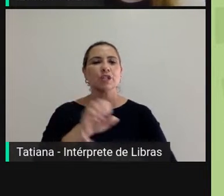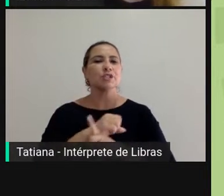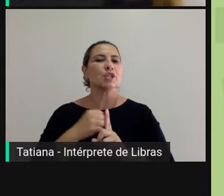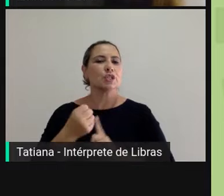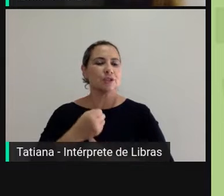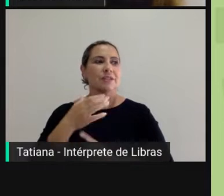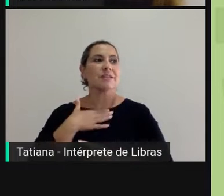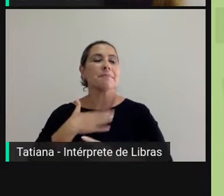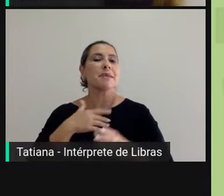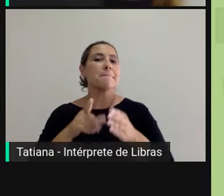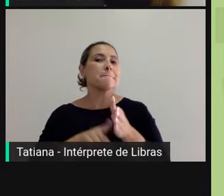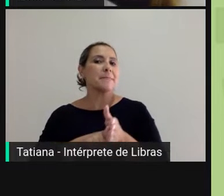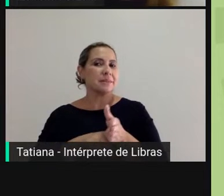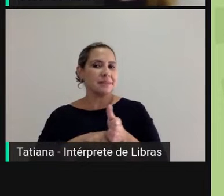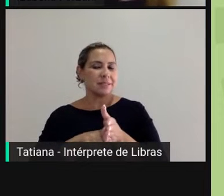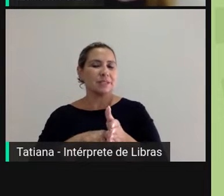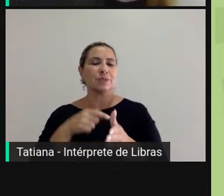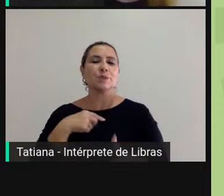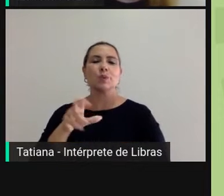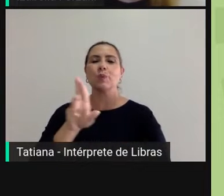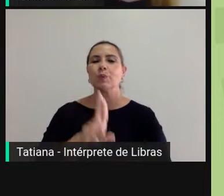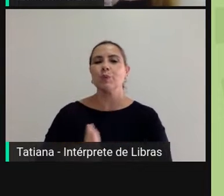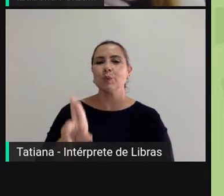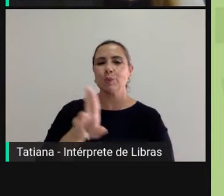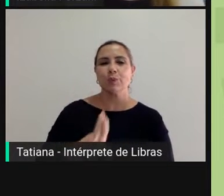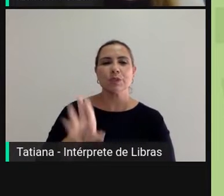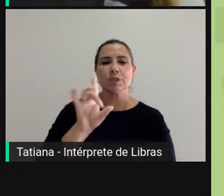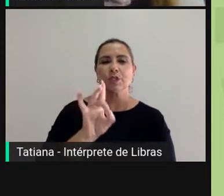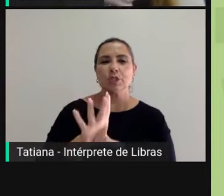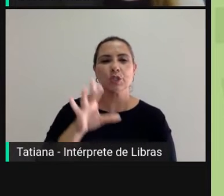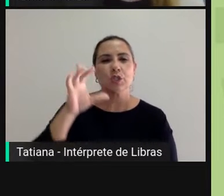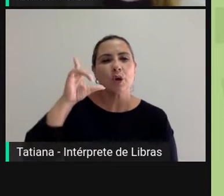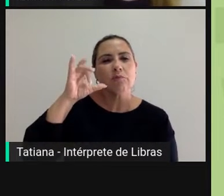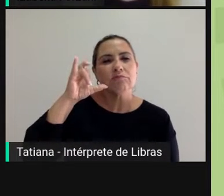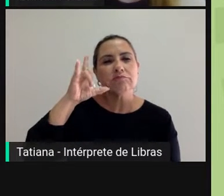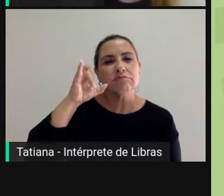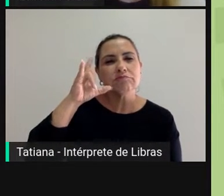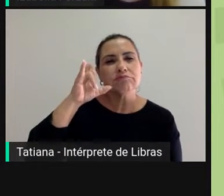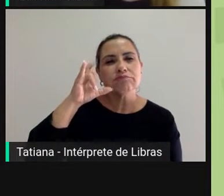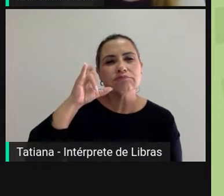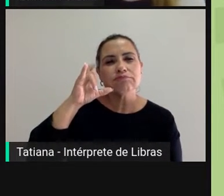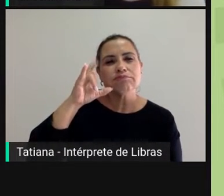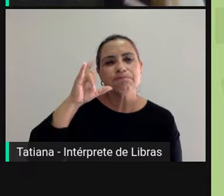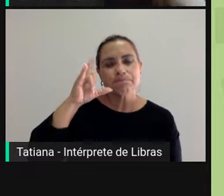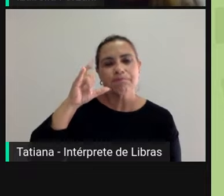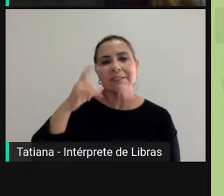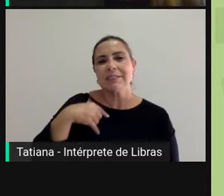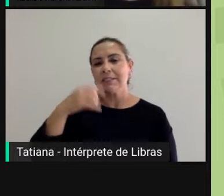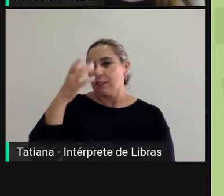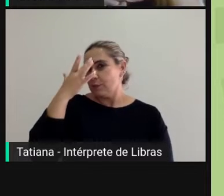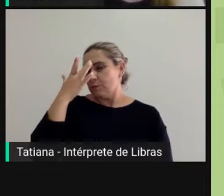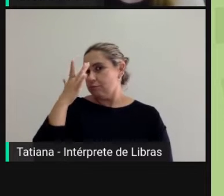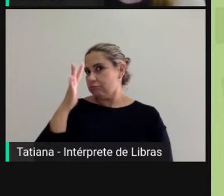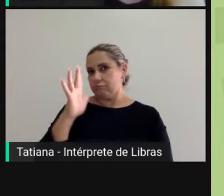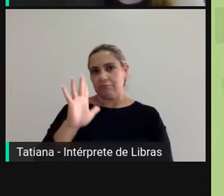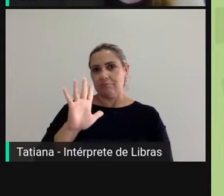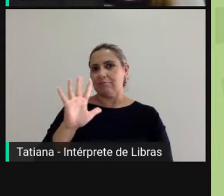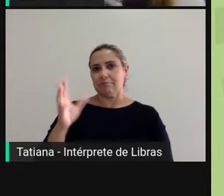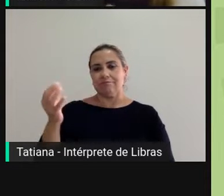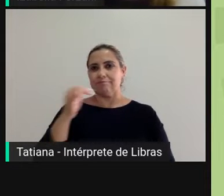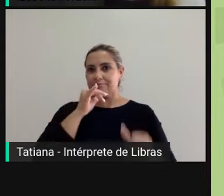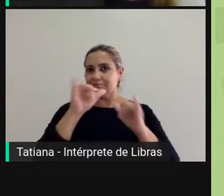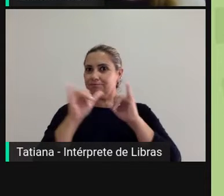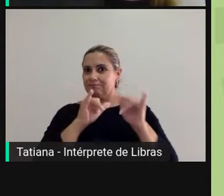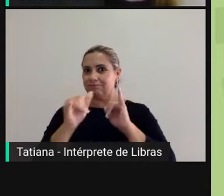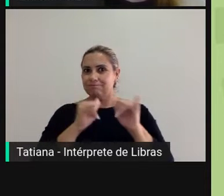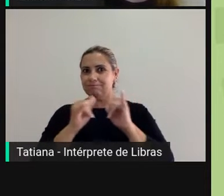pesquisa atual, eu utilizei apenas o Instagram, porque é muito dado, não sei se dá para aparecer isso, mas é muito dado.